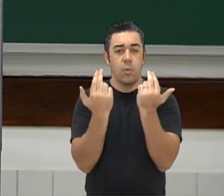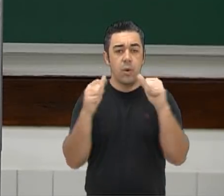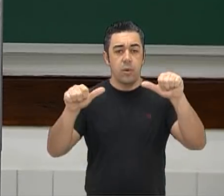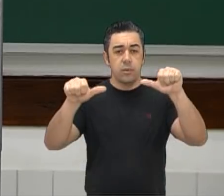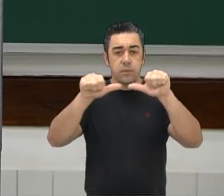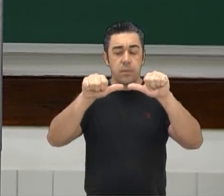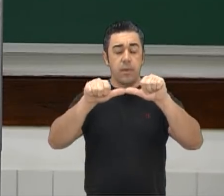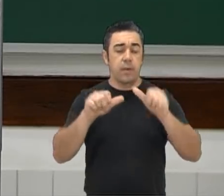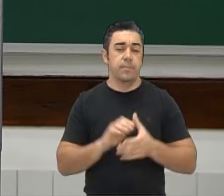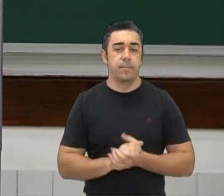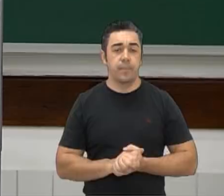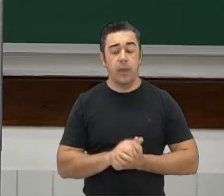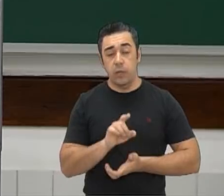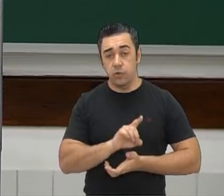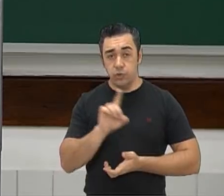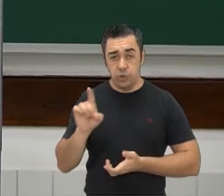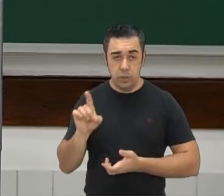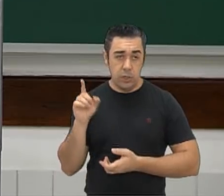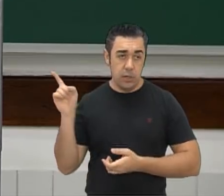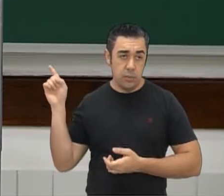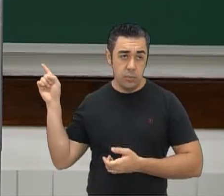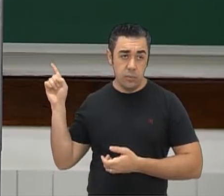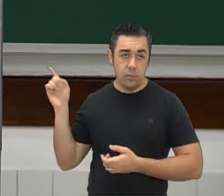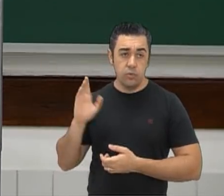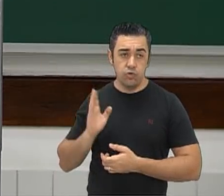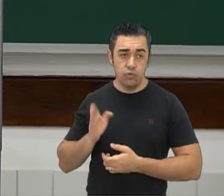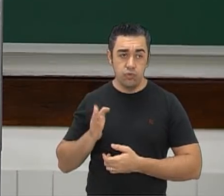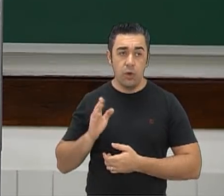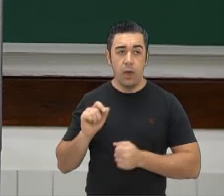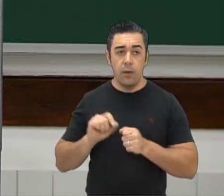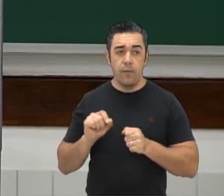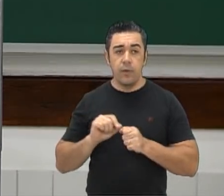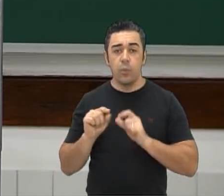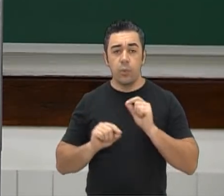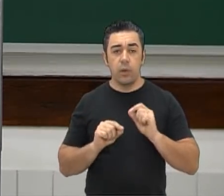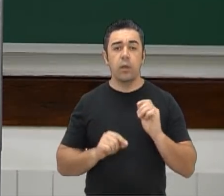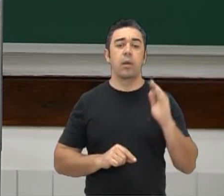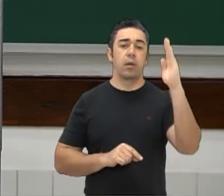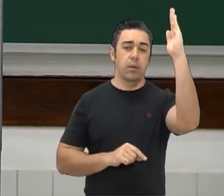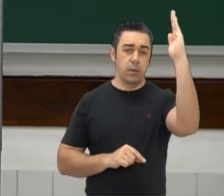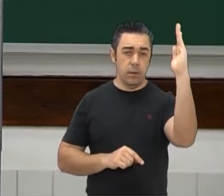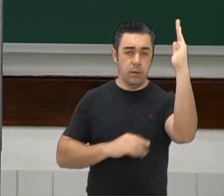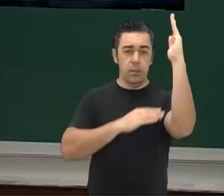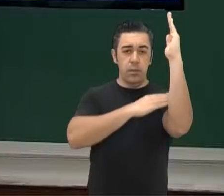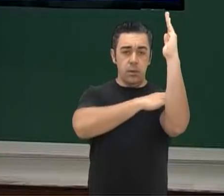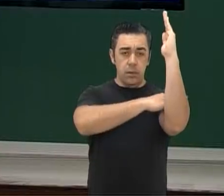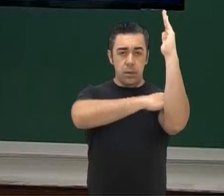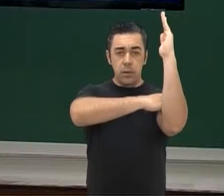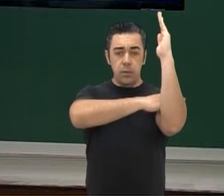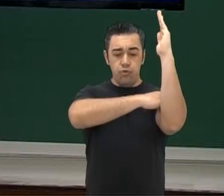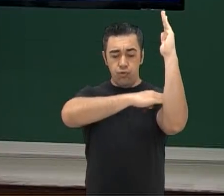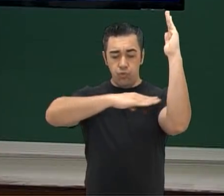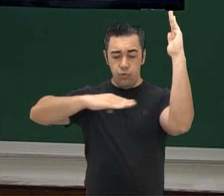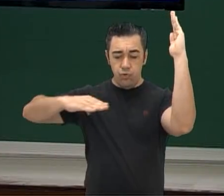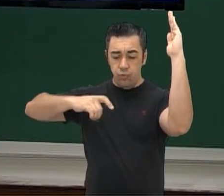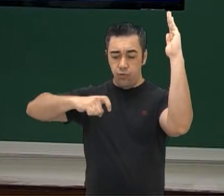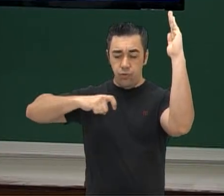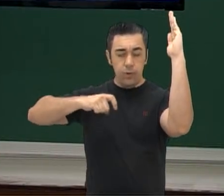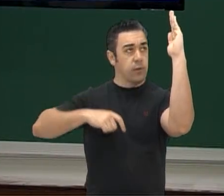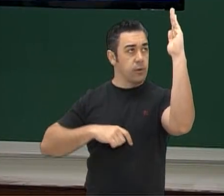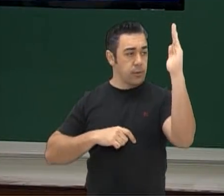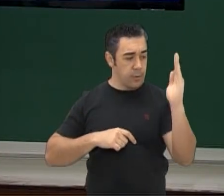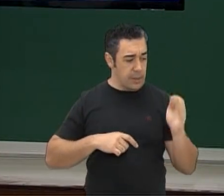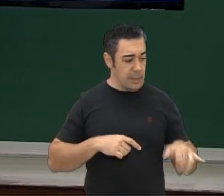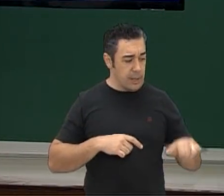E do lado direito, a gente está utilizando já o plano cartesiano, onde ele tem o eixo Y e o